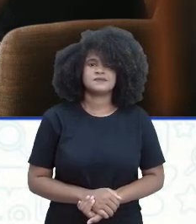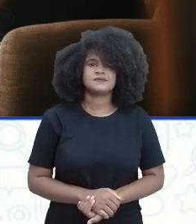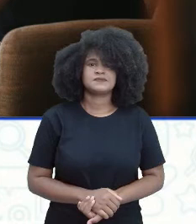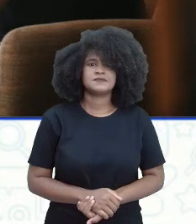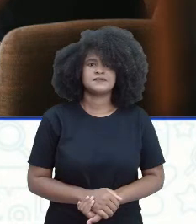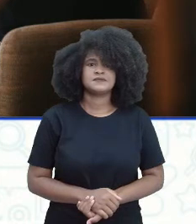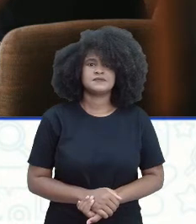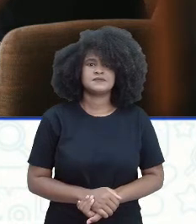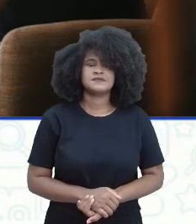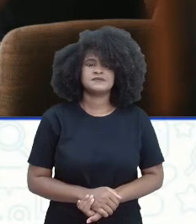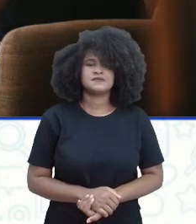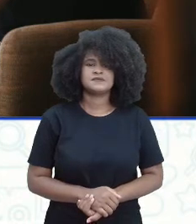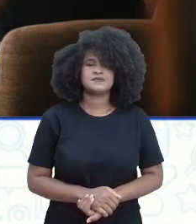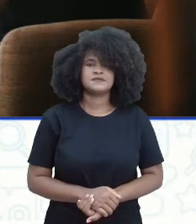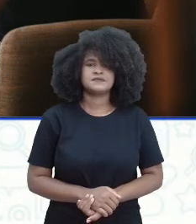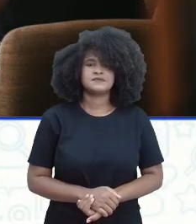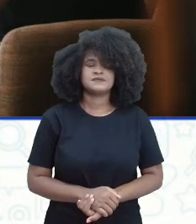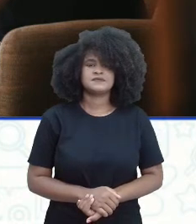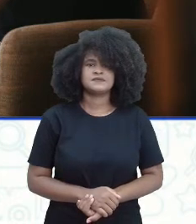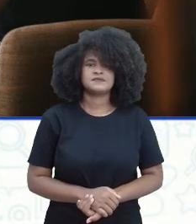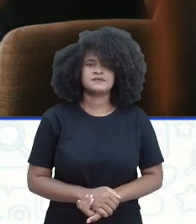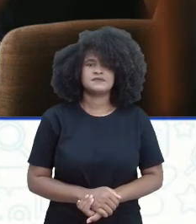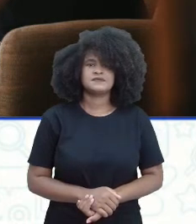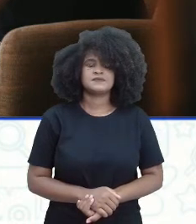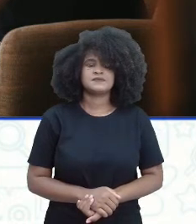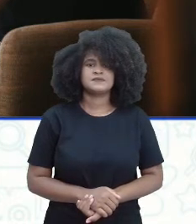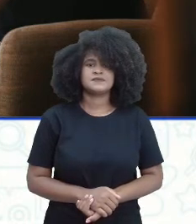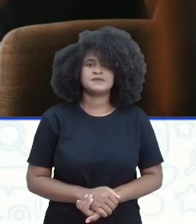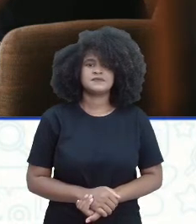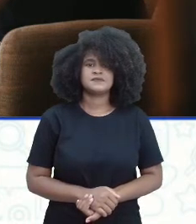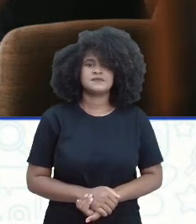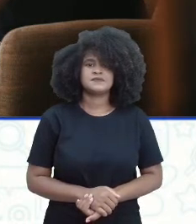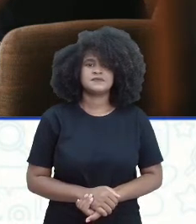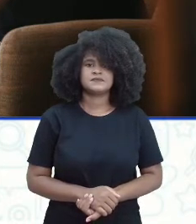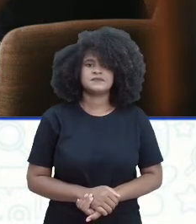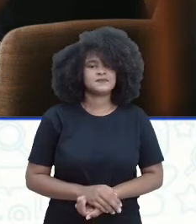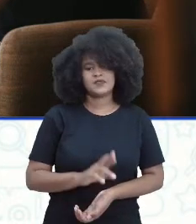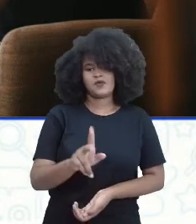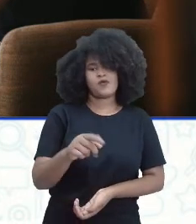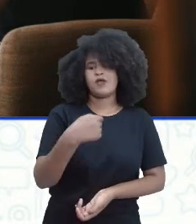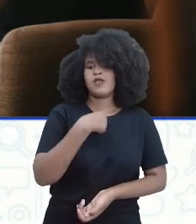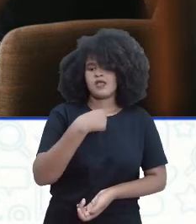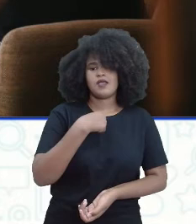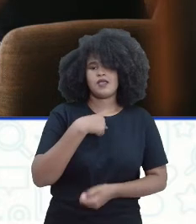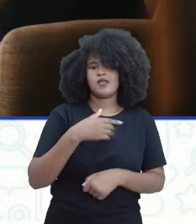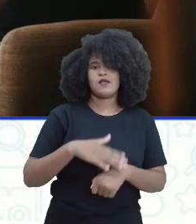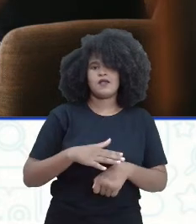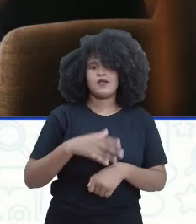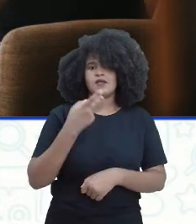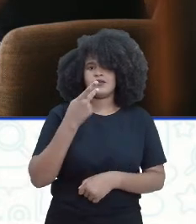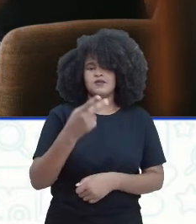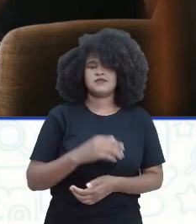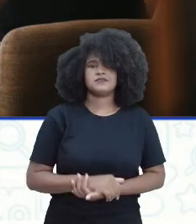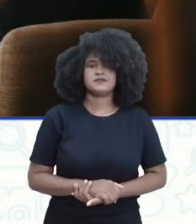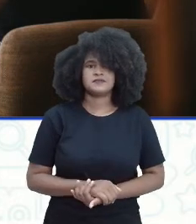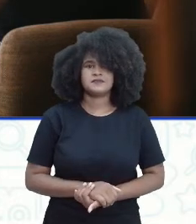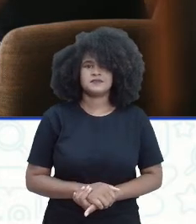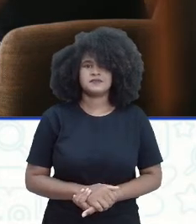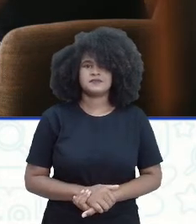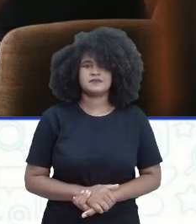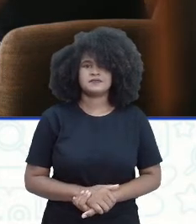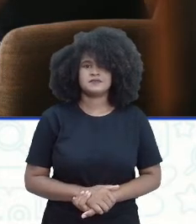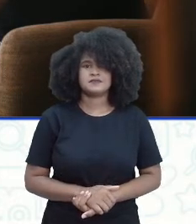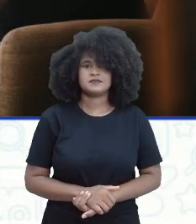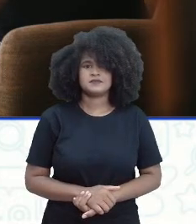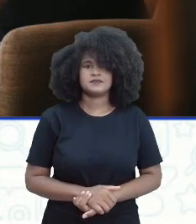By the way, I'm studying Freire, and he's Brazilian. Não, sou eu mesmo. By the way, I'm studying Freire,